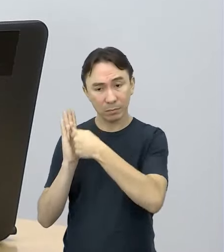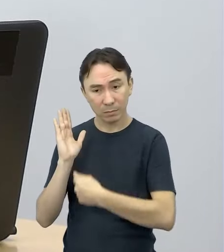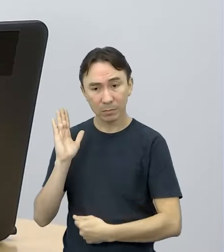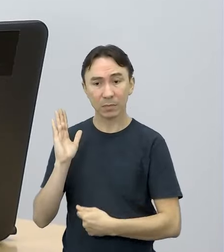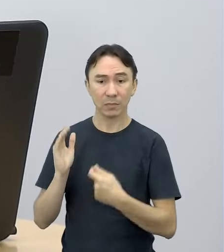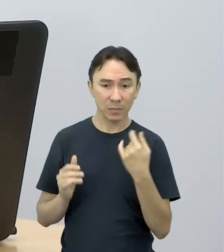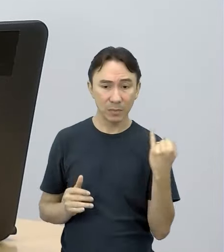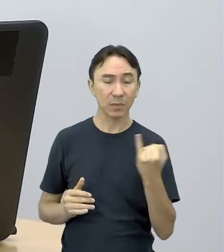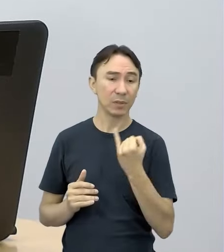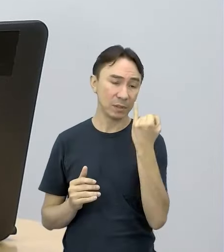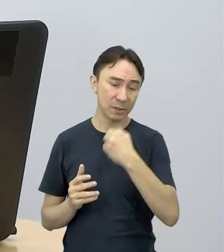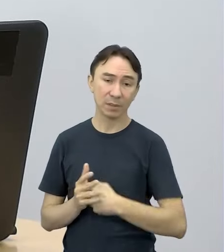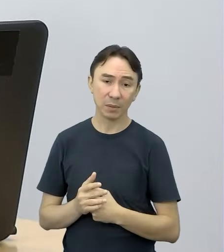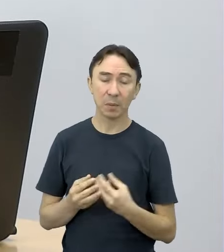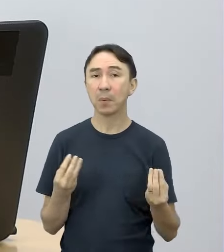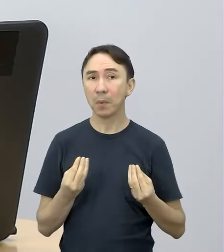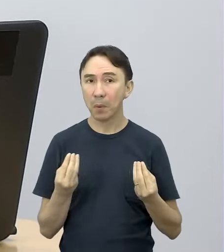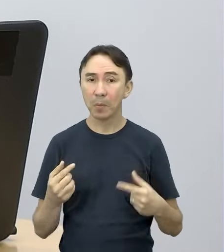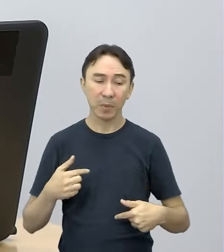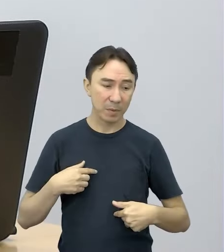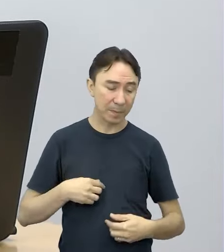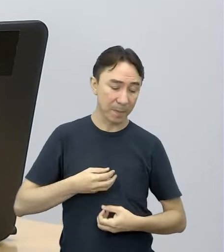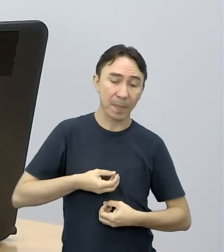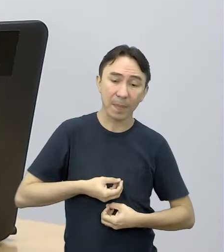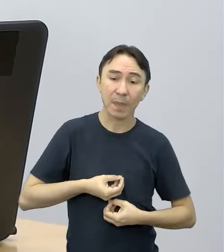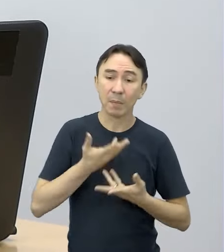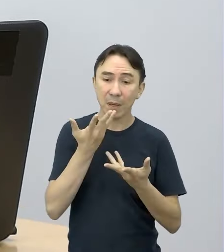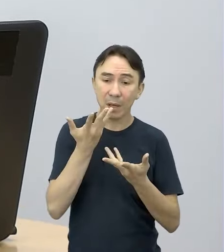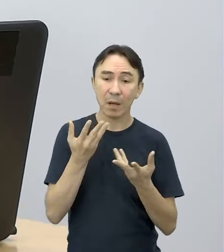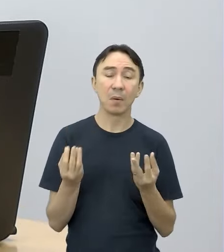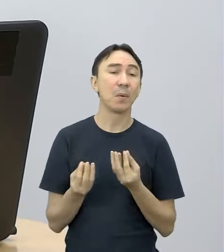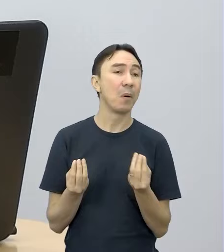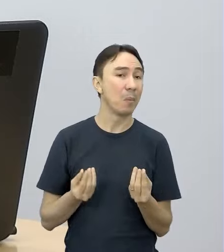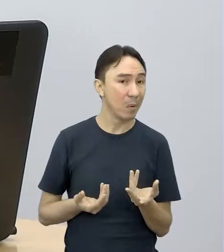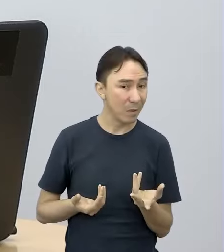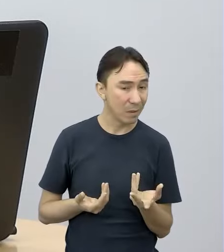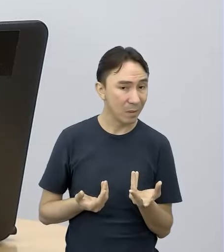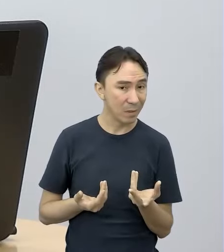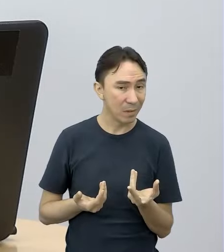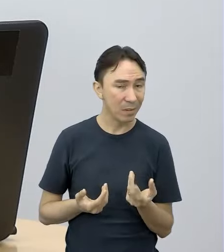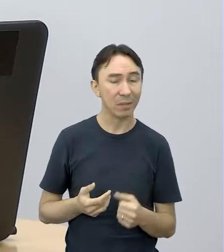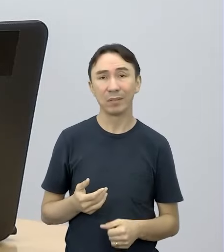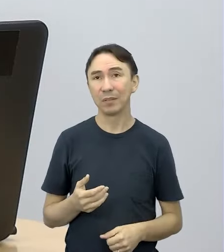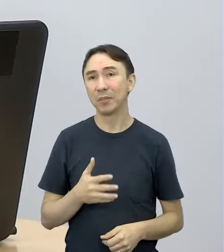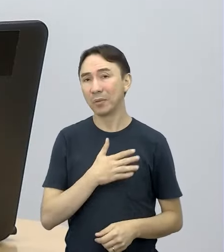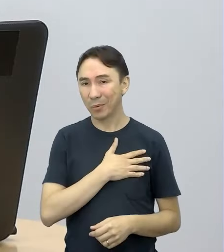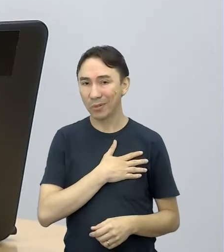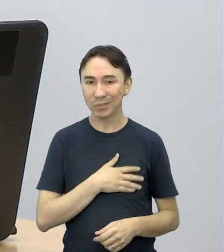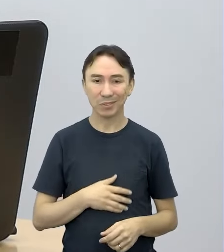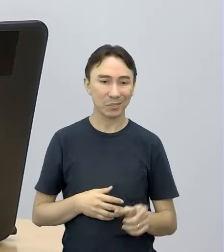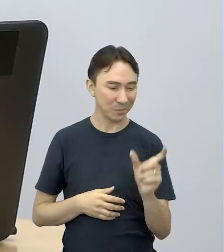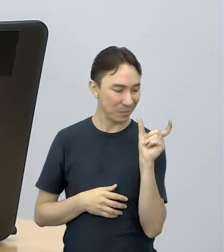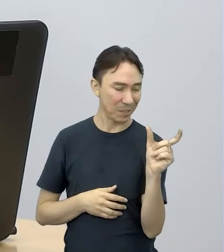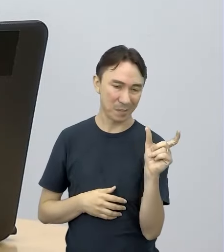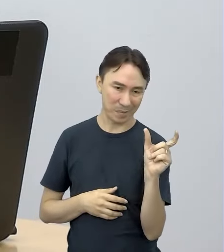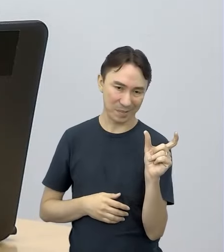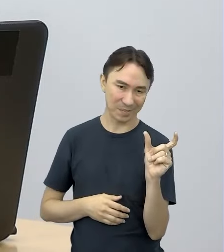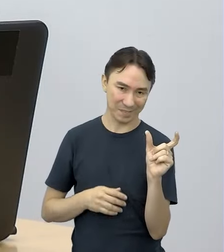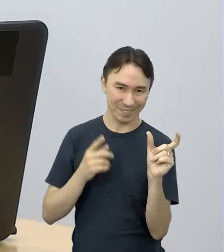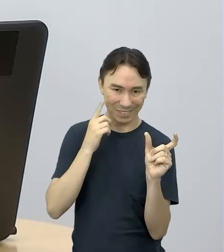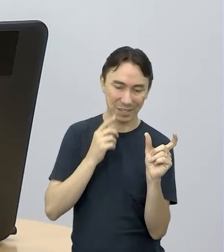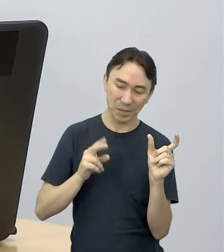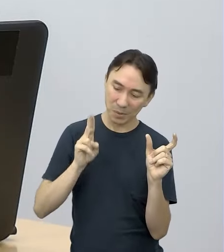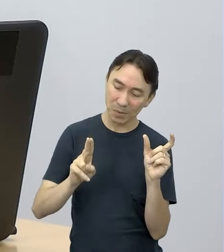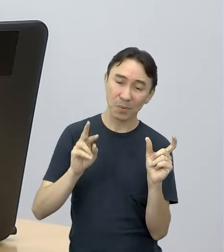também, né, do como se expressar. Eu gosto de um termo que é urbanidade, né? Aquela que quando